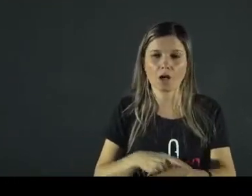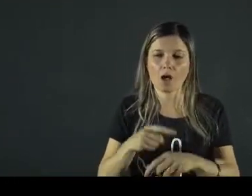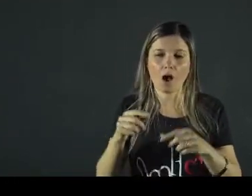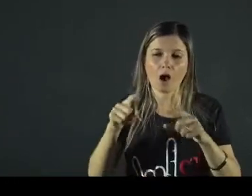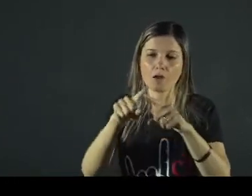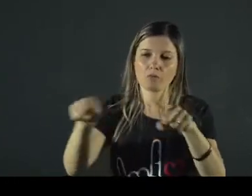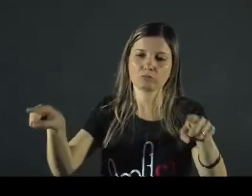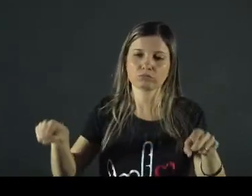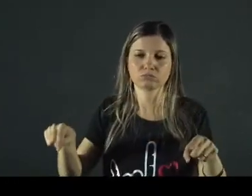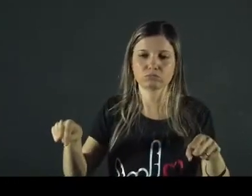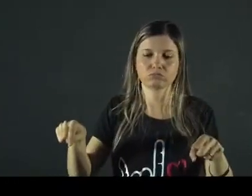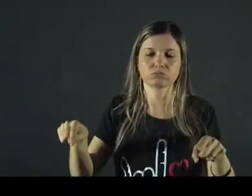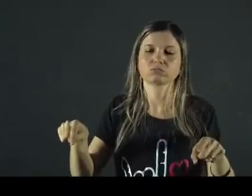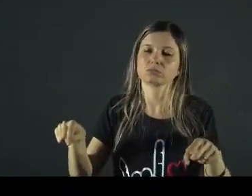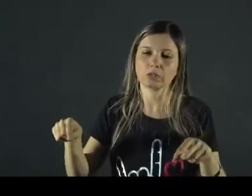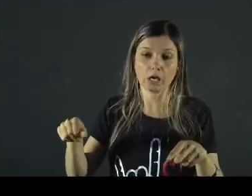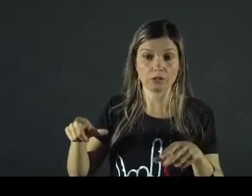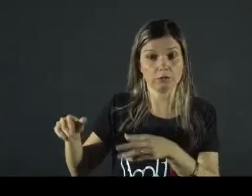rio,